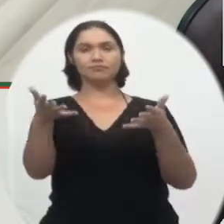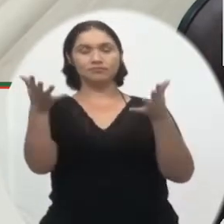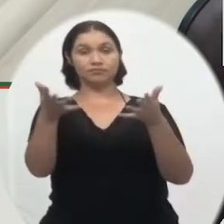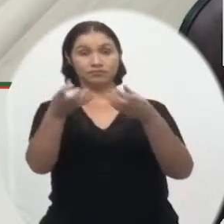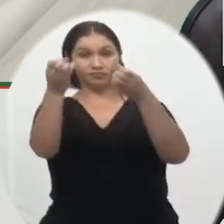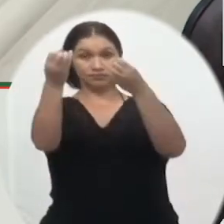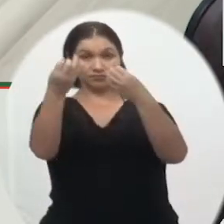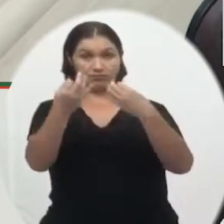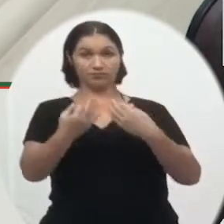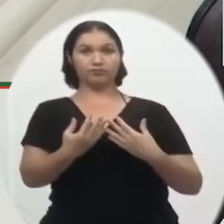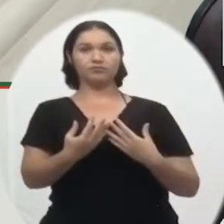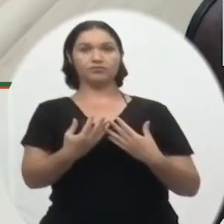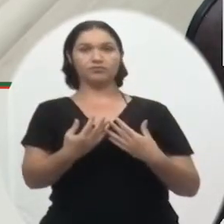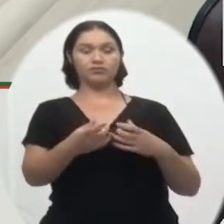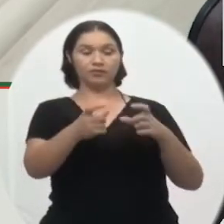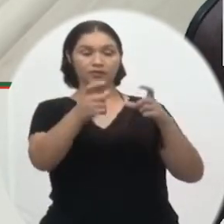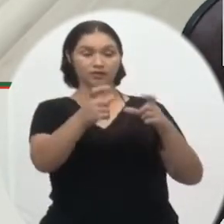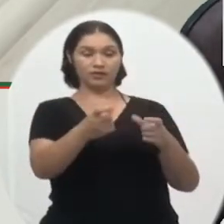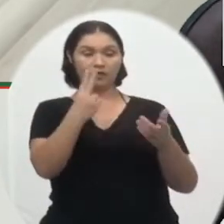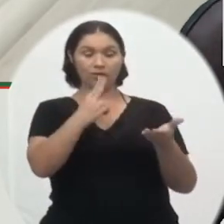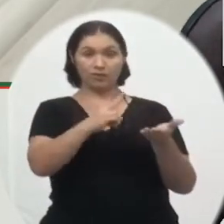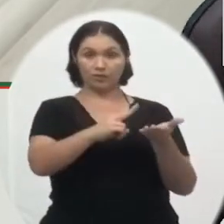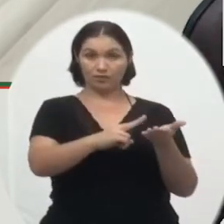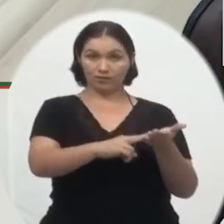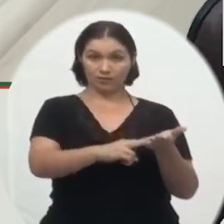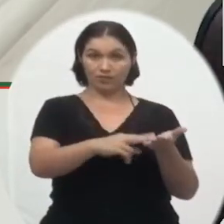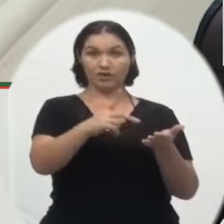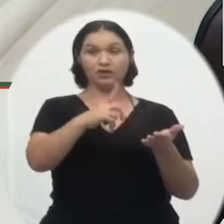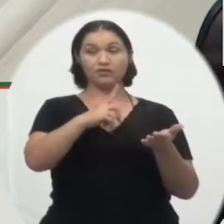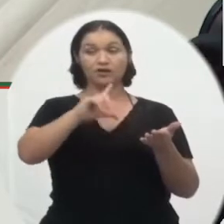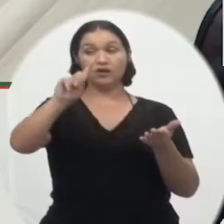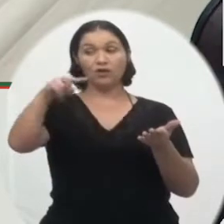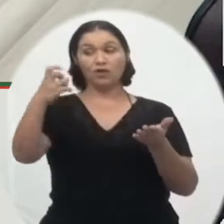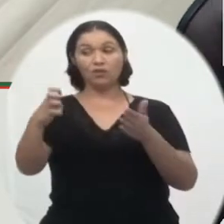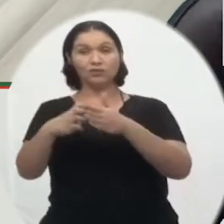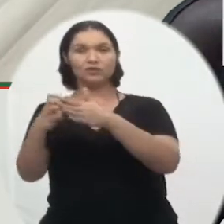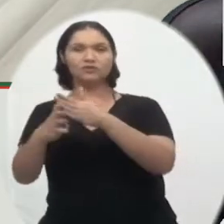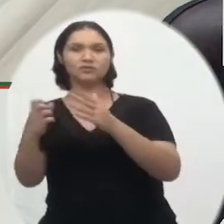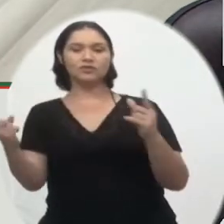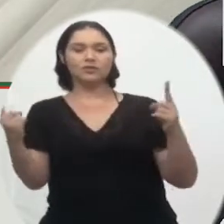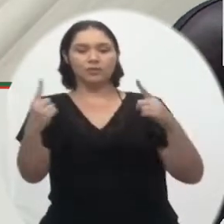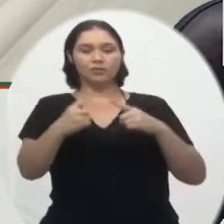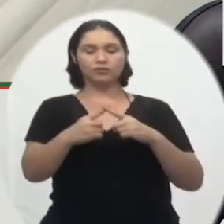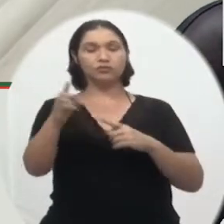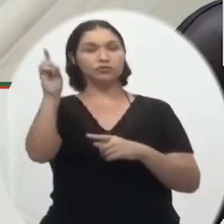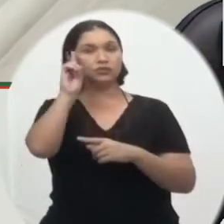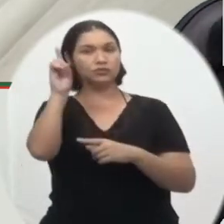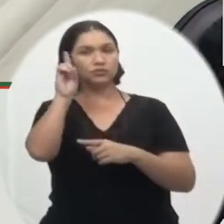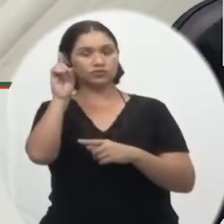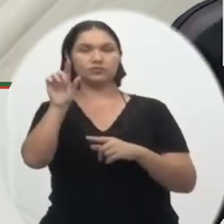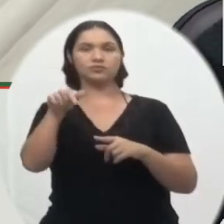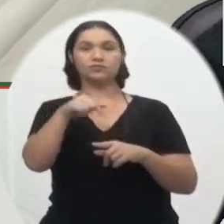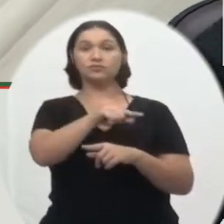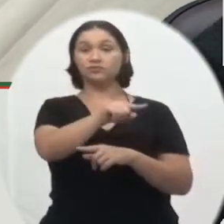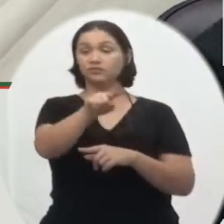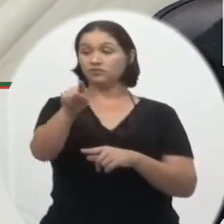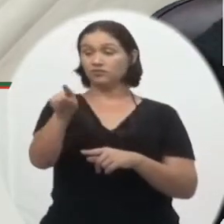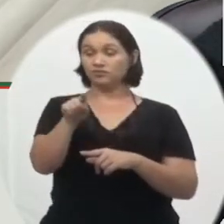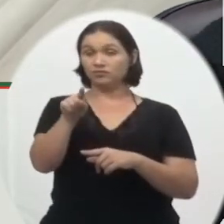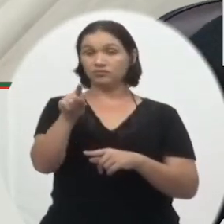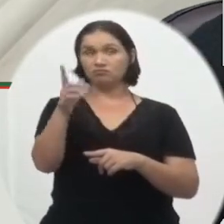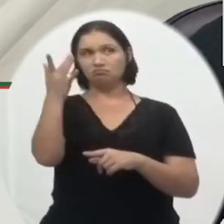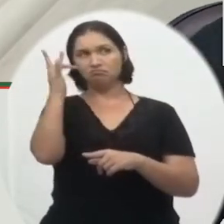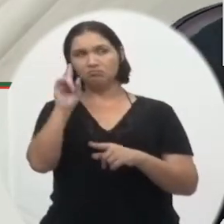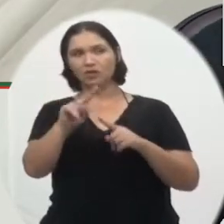inicial dizendo que o Correio concorre, sim, e muito, todos os dias. E talvez aqui em Criciúma, que é uma